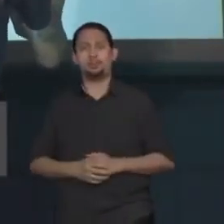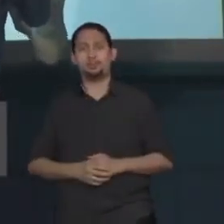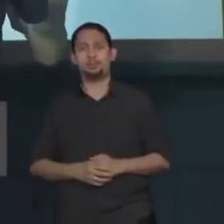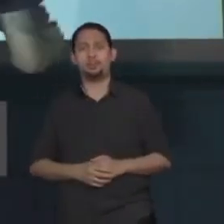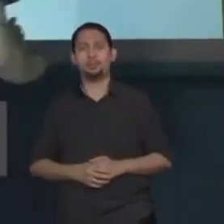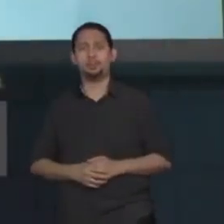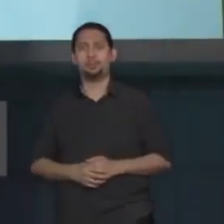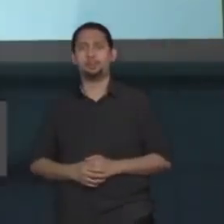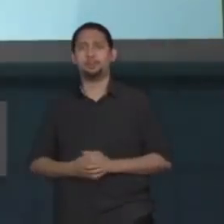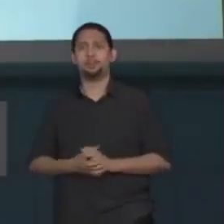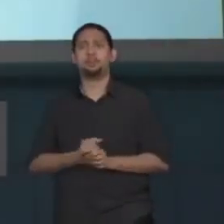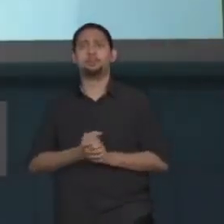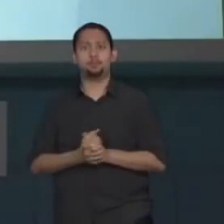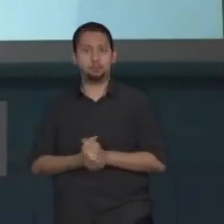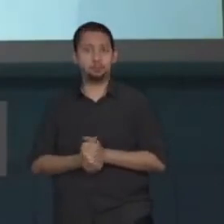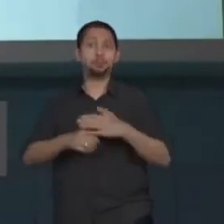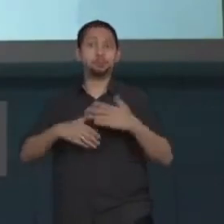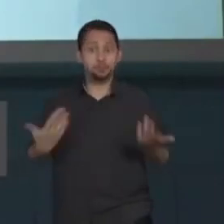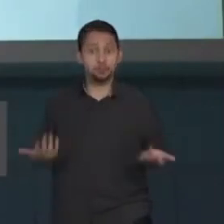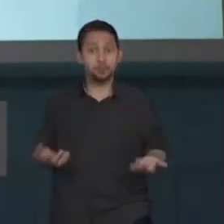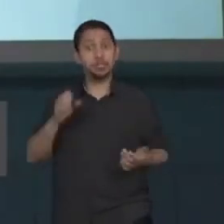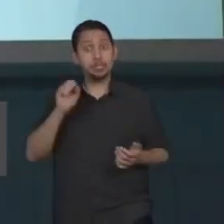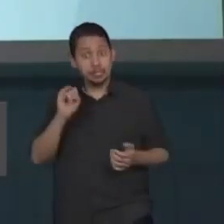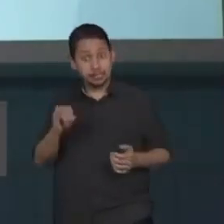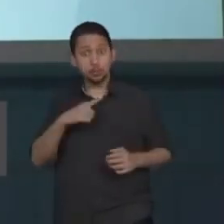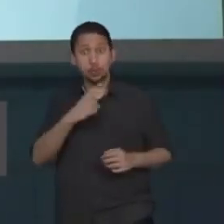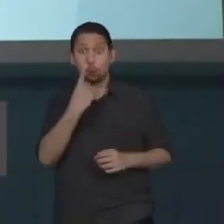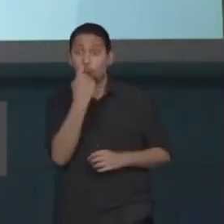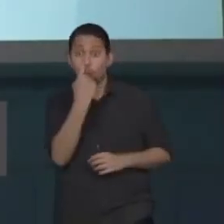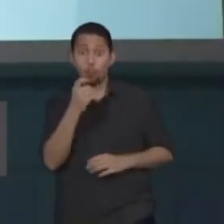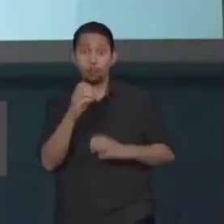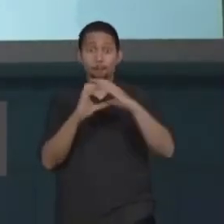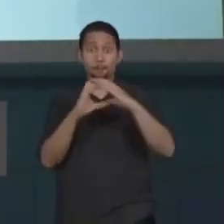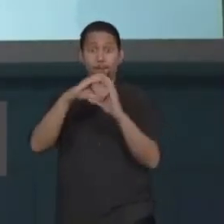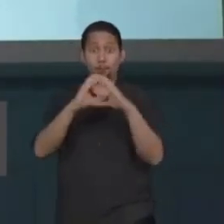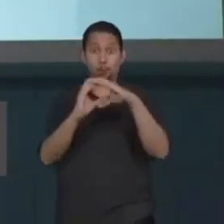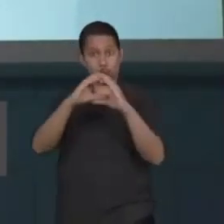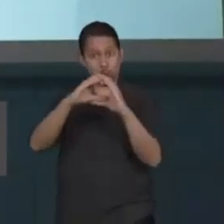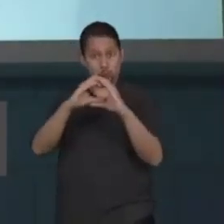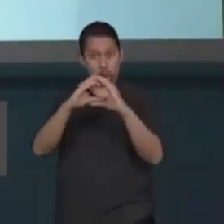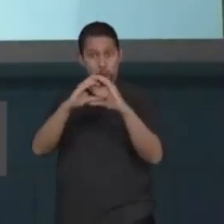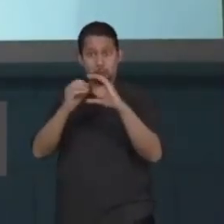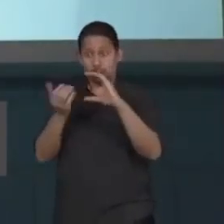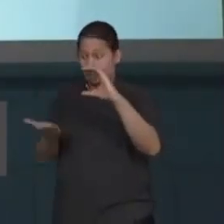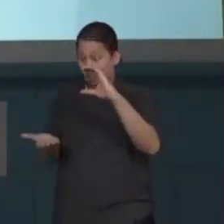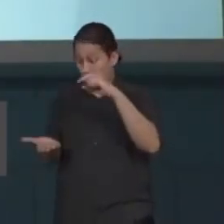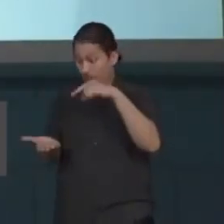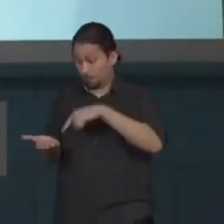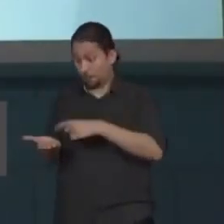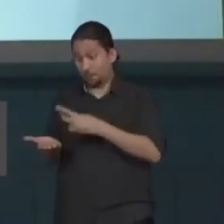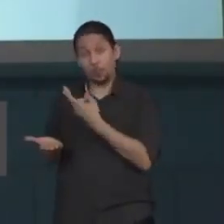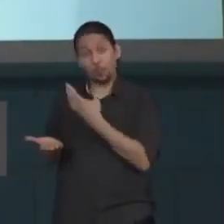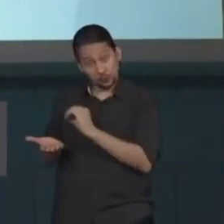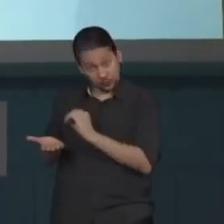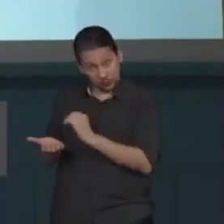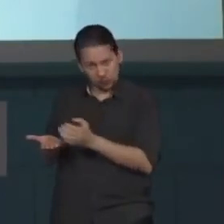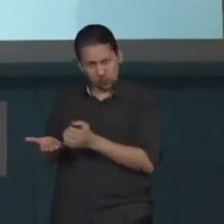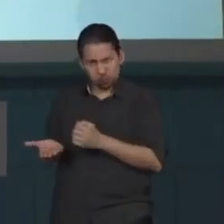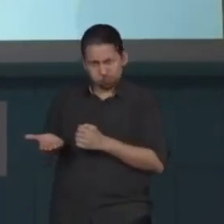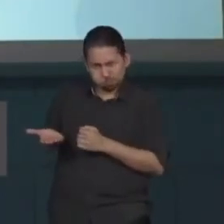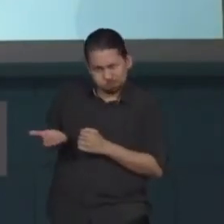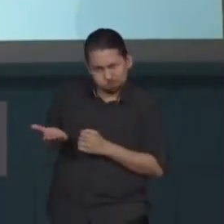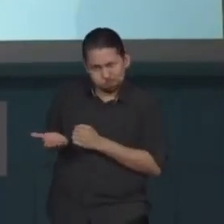10. Então, se eu tiver uma polia móvel, vai dividir o peso do meu